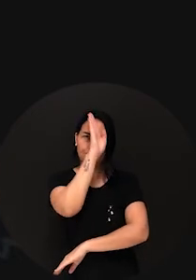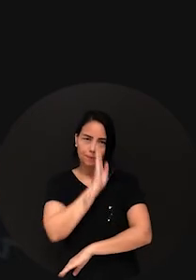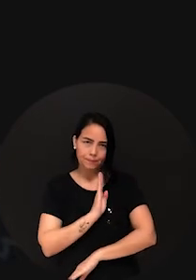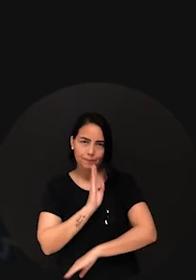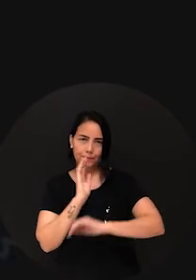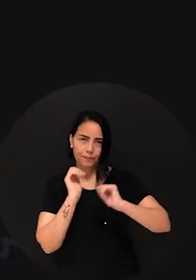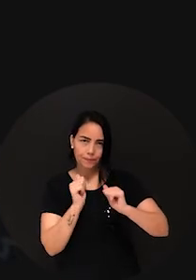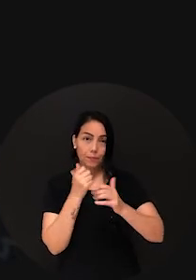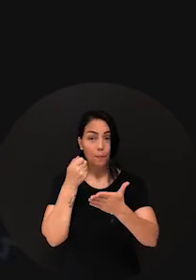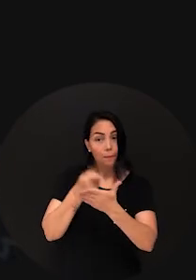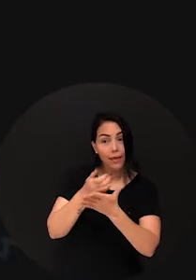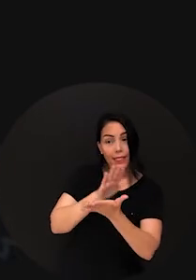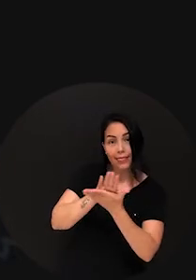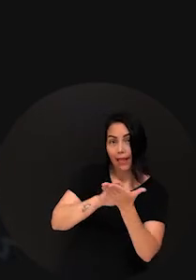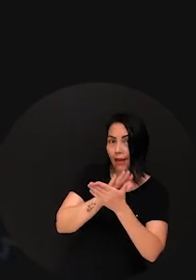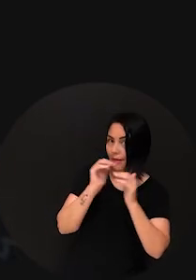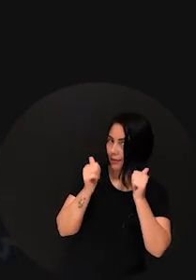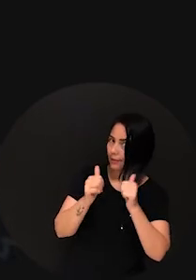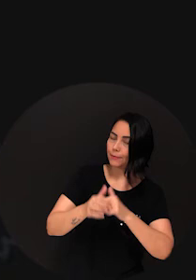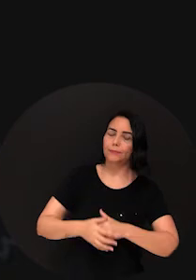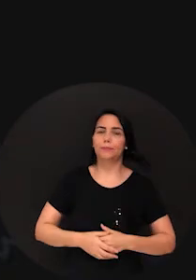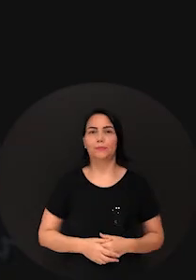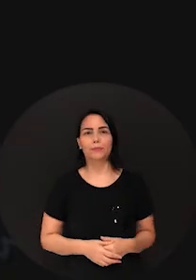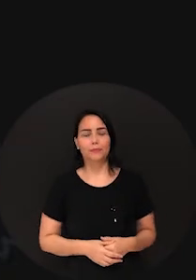Não paga nada, hein?